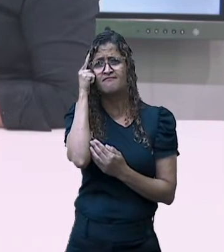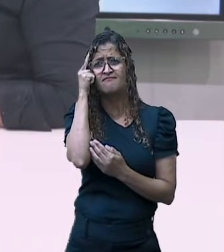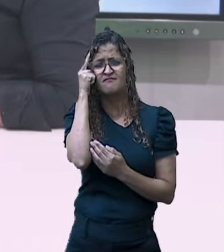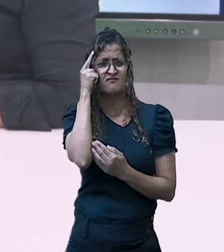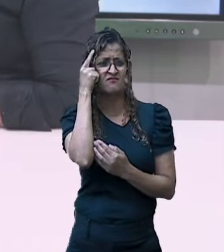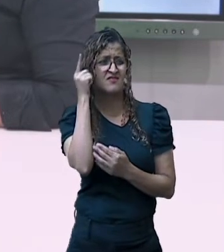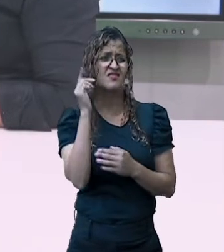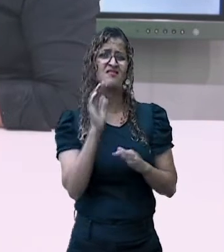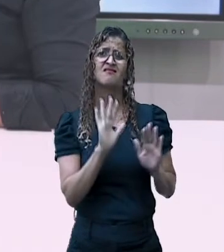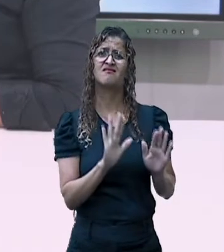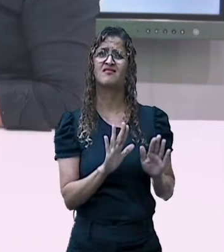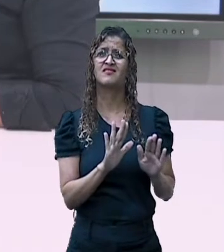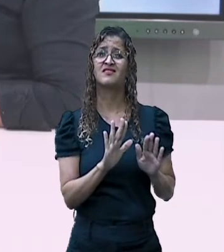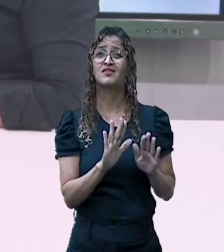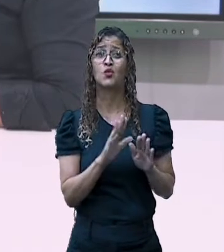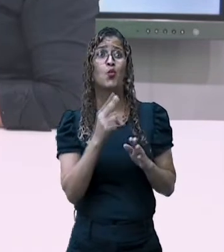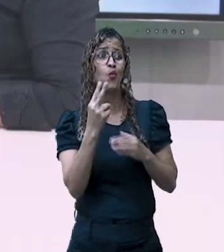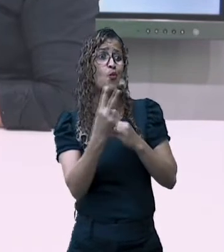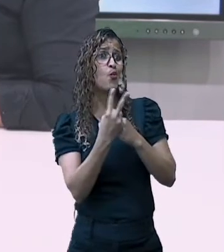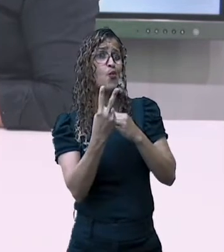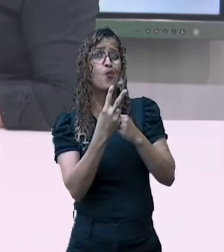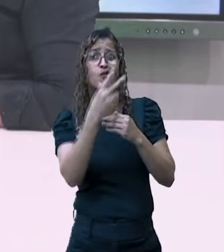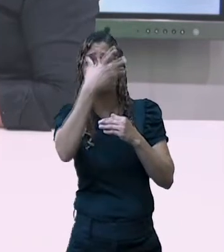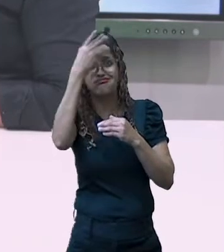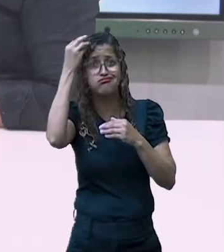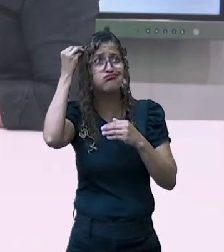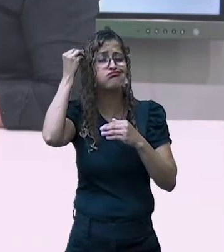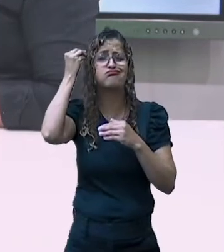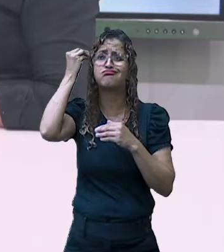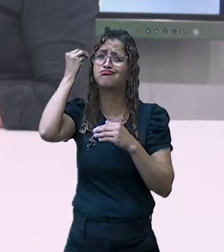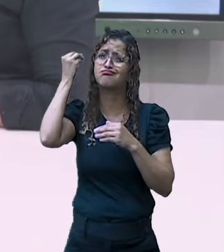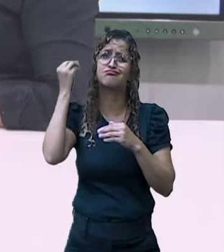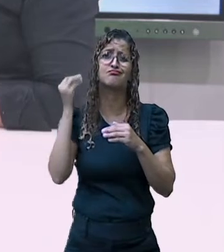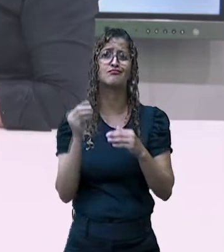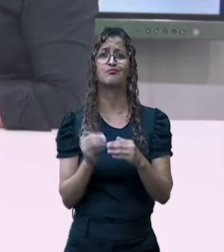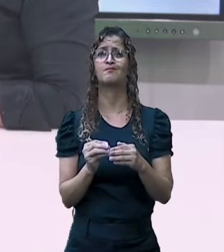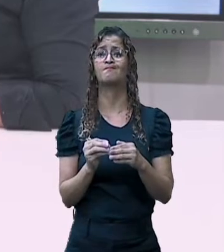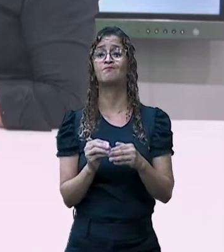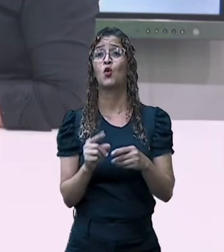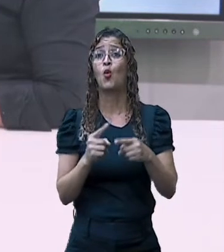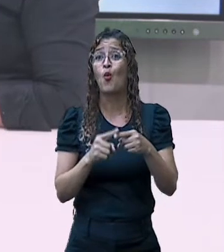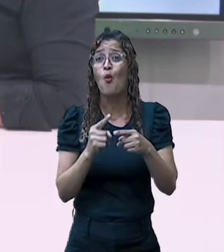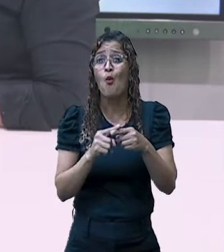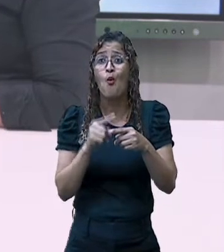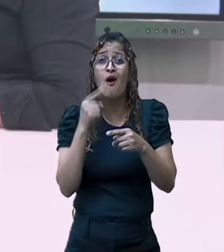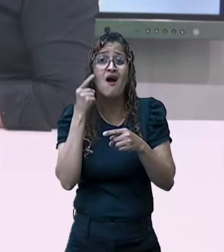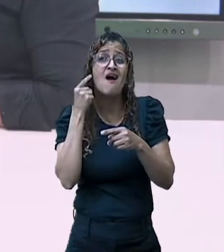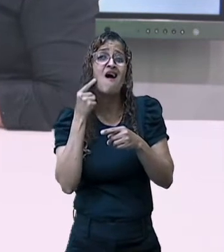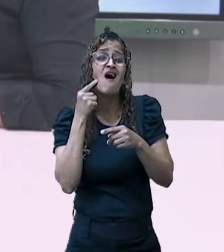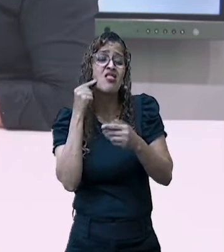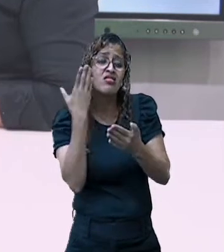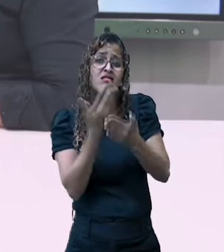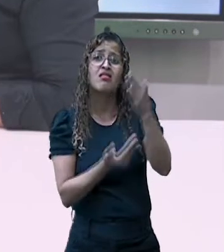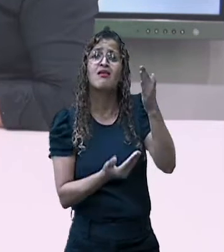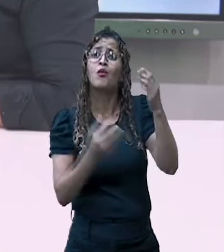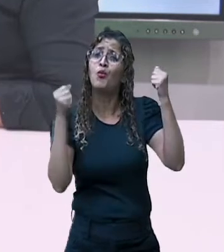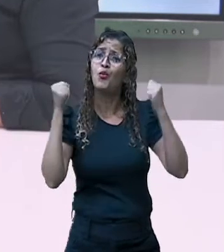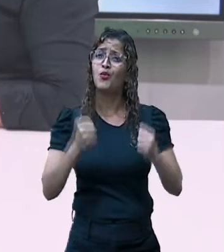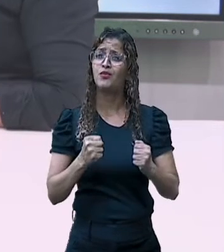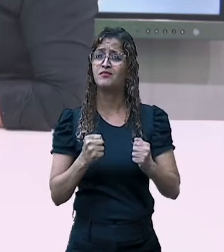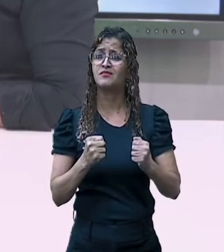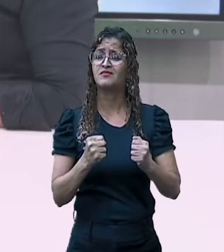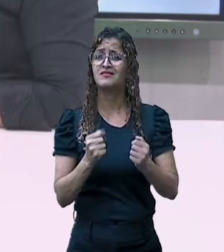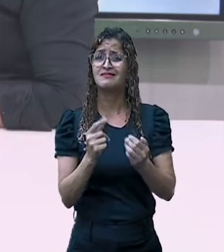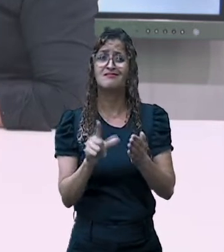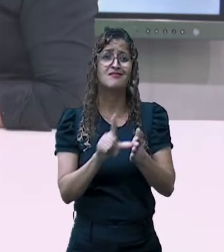negligenciam o cuidado. E aí, são os dentes que mais se tem perda dentária precoce, antes da hora, porque é